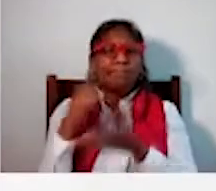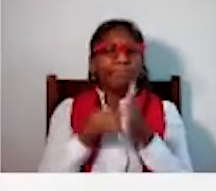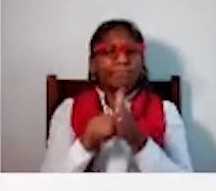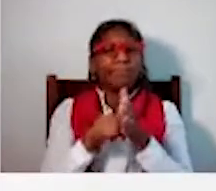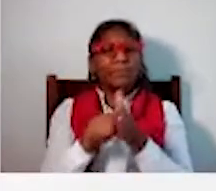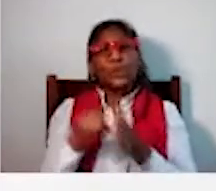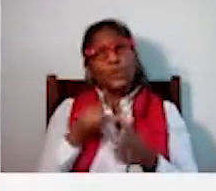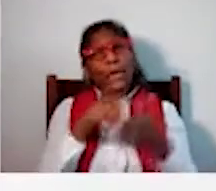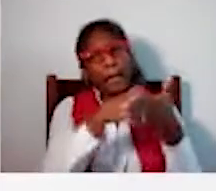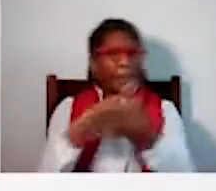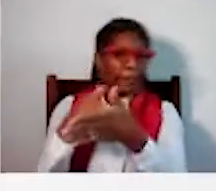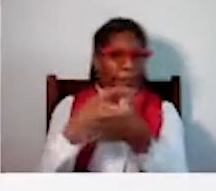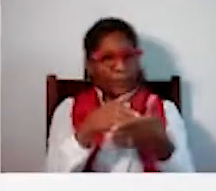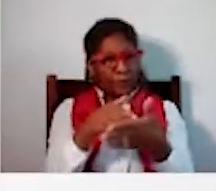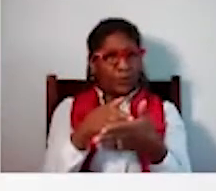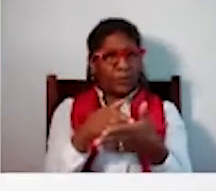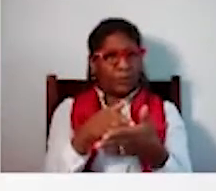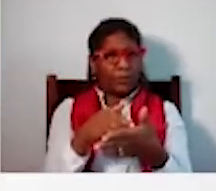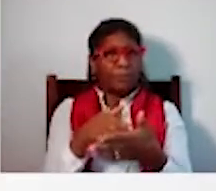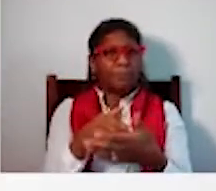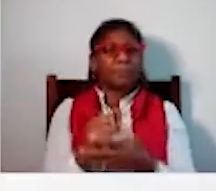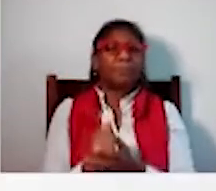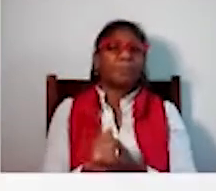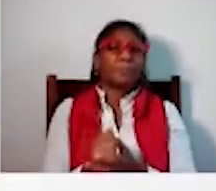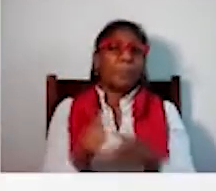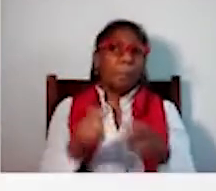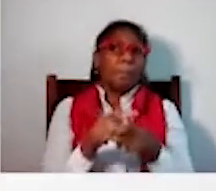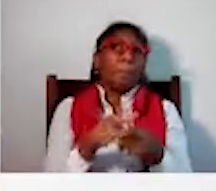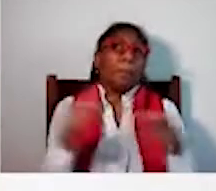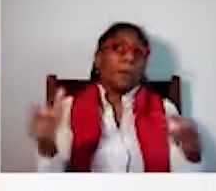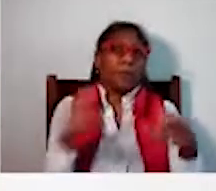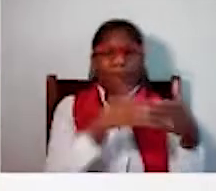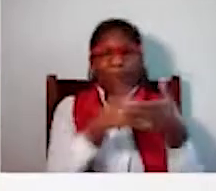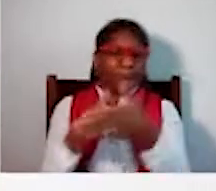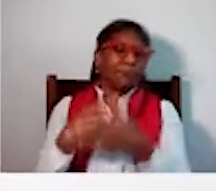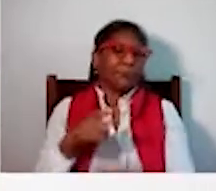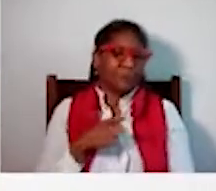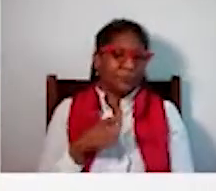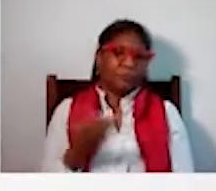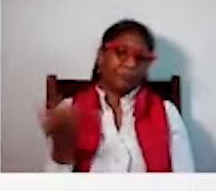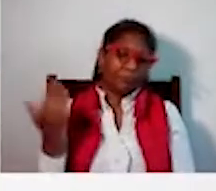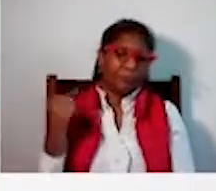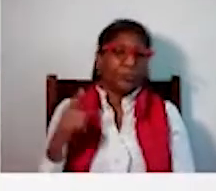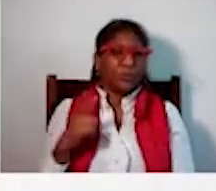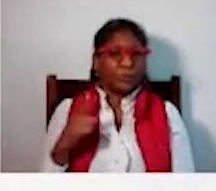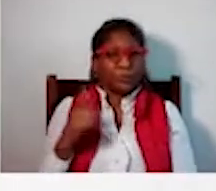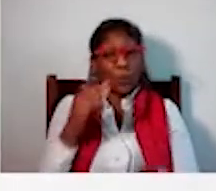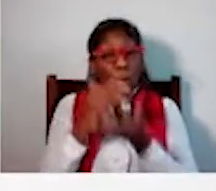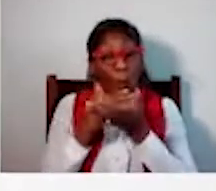mais restritivas, né, nas restrições maiores que